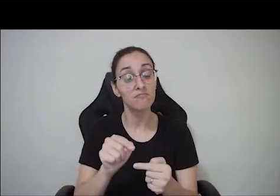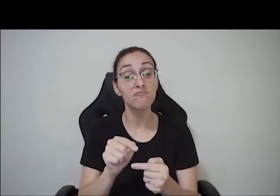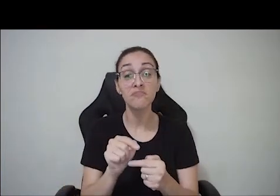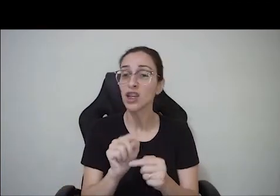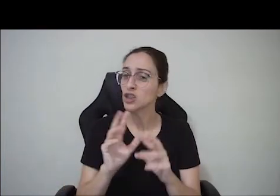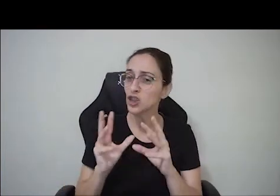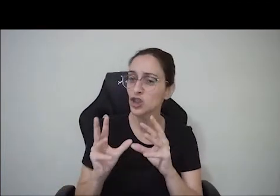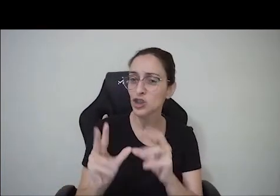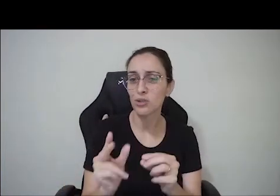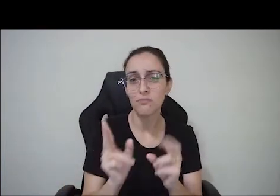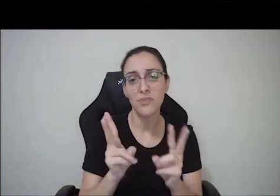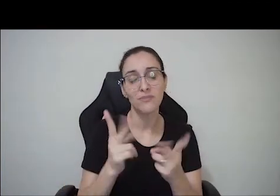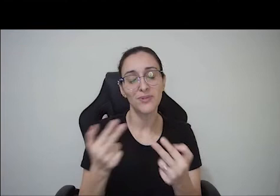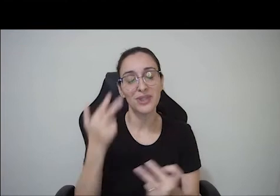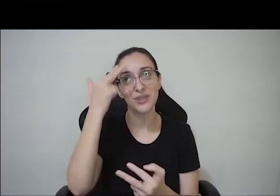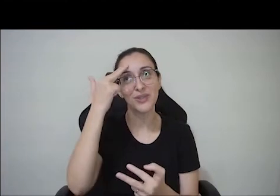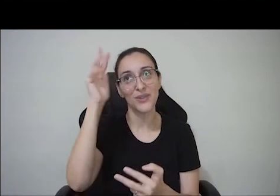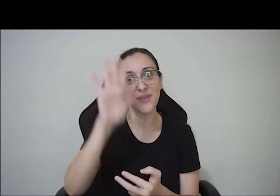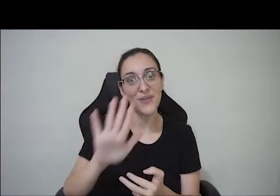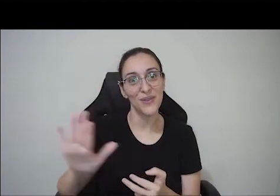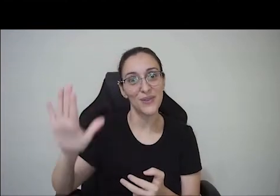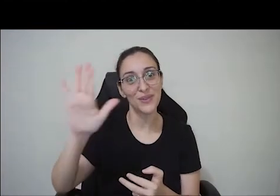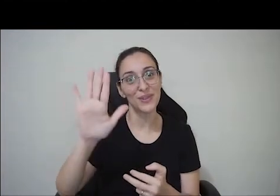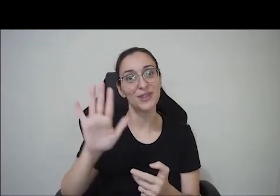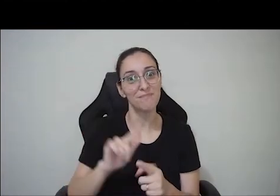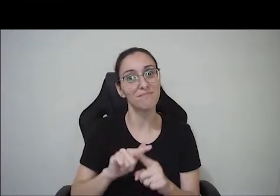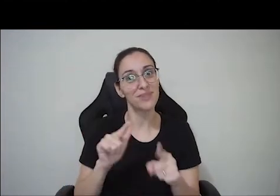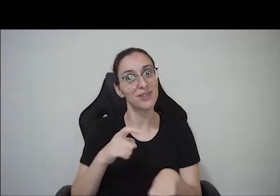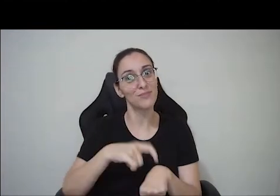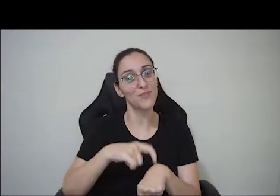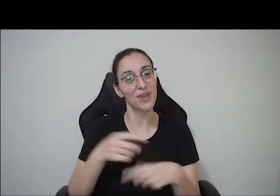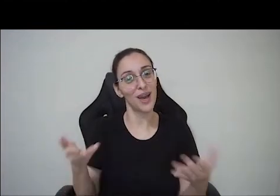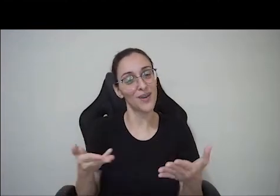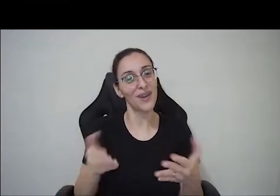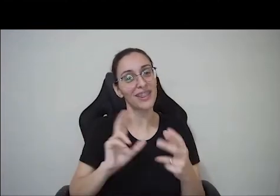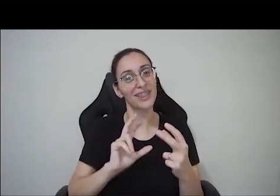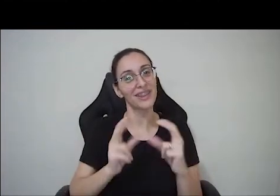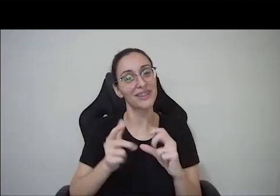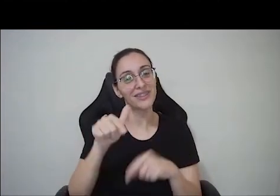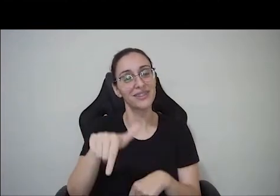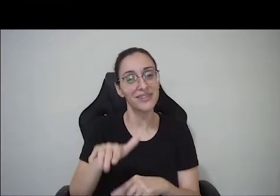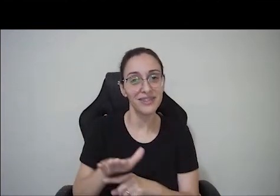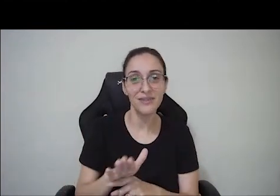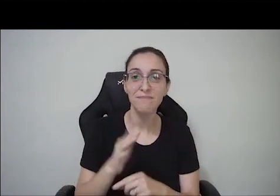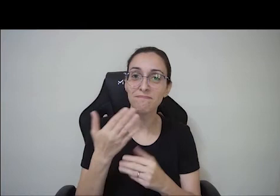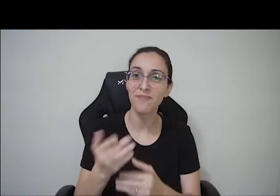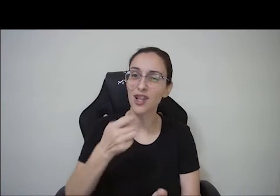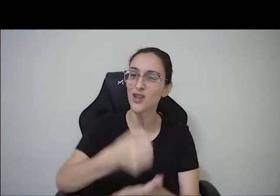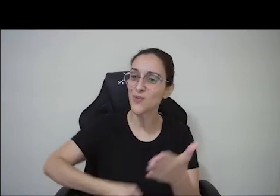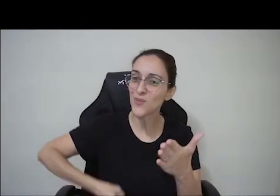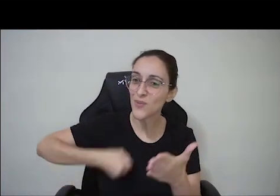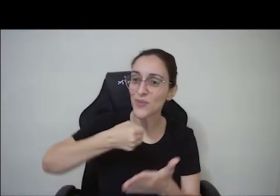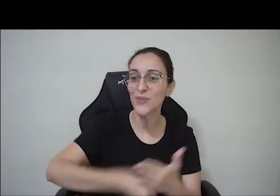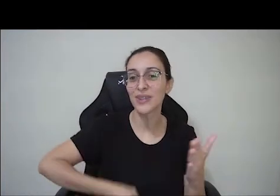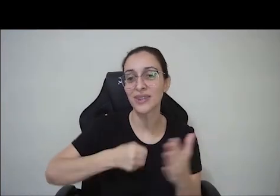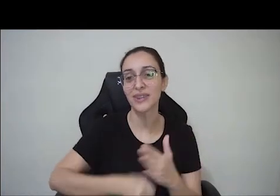negócio, e é um sonho, mas que momentos como esse TDC fazem com que a gente lute e batalhe para que